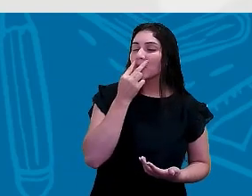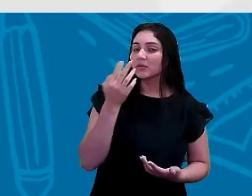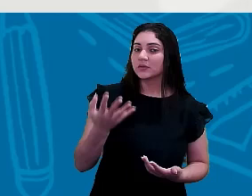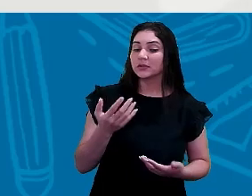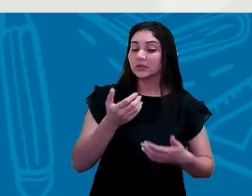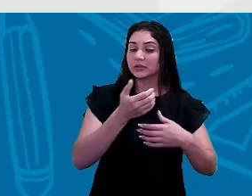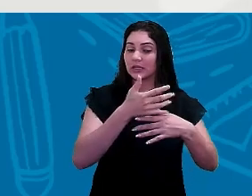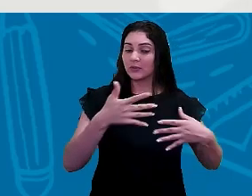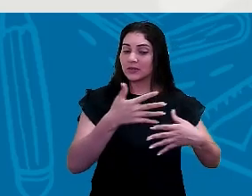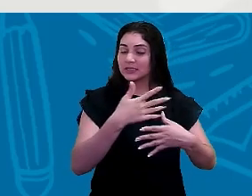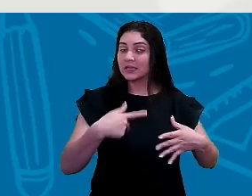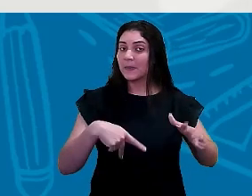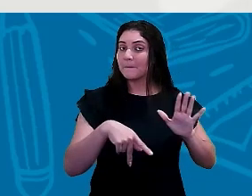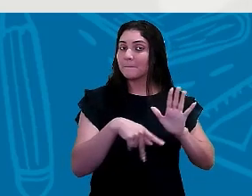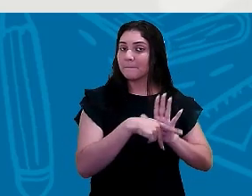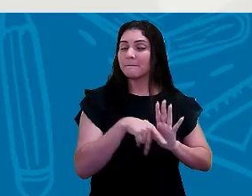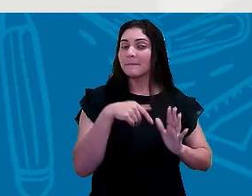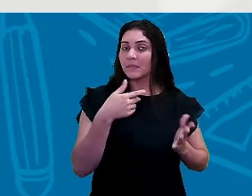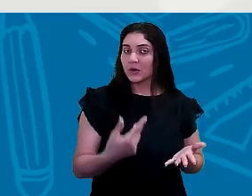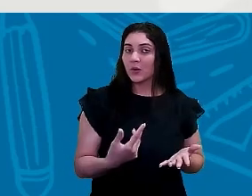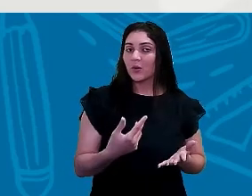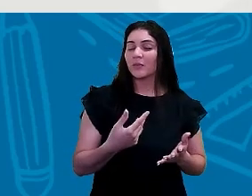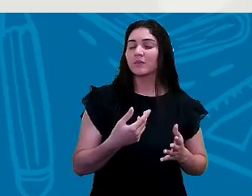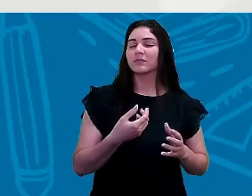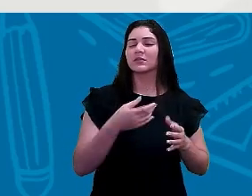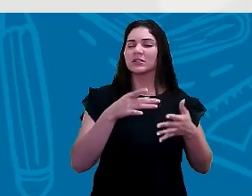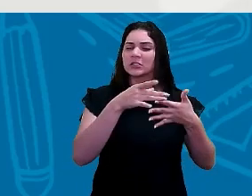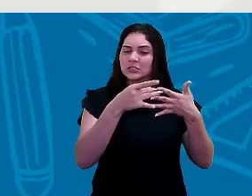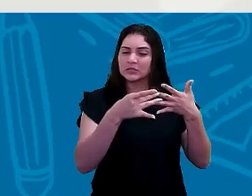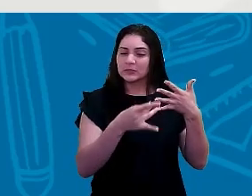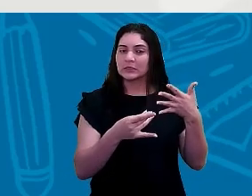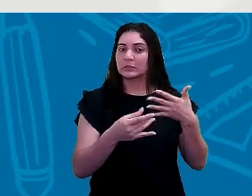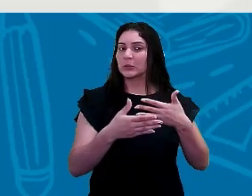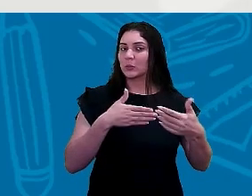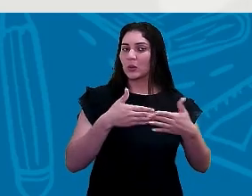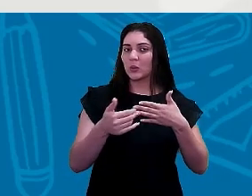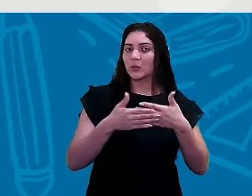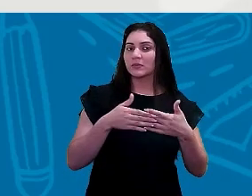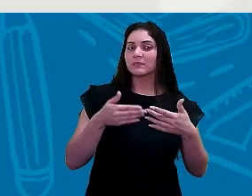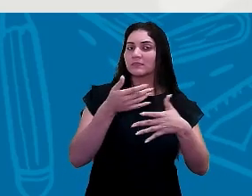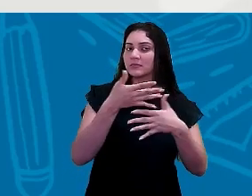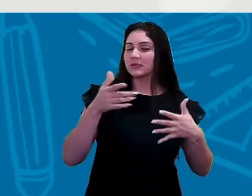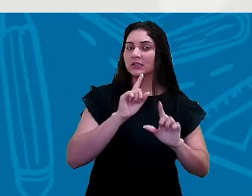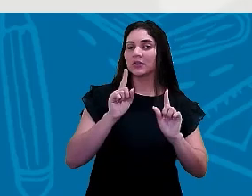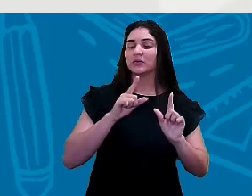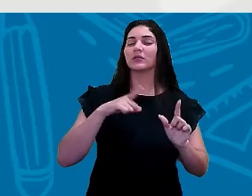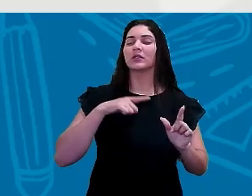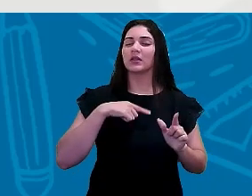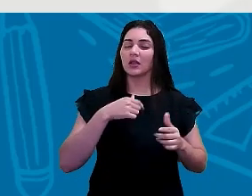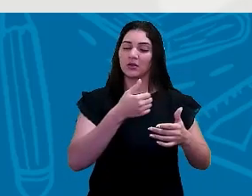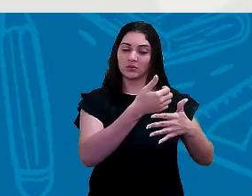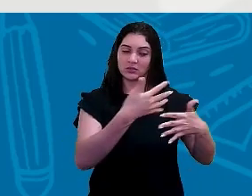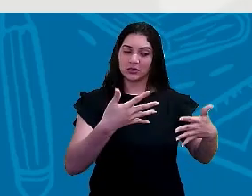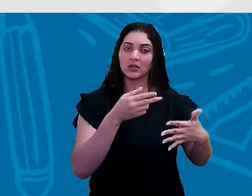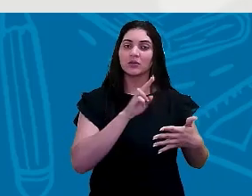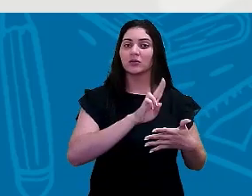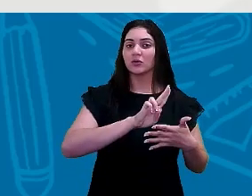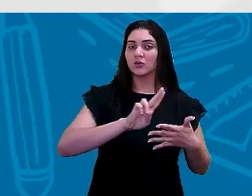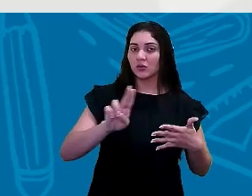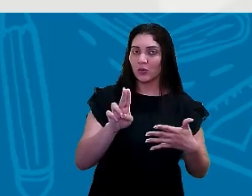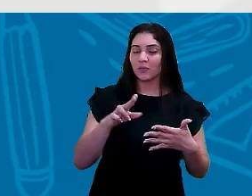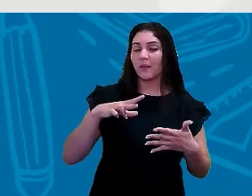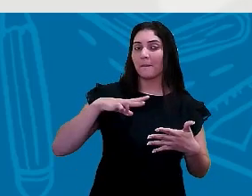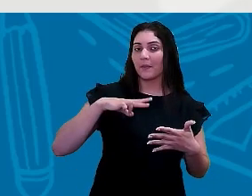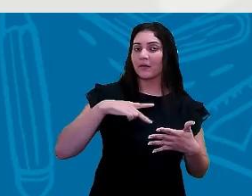cidade específica, não é? Não é mais qualquer cidade, vai ser uma cidade que tem nome que é